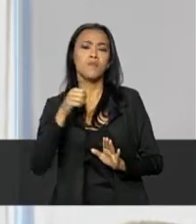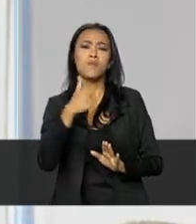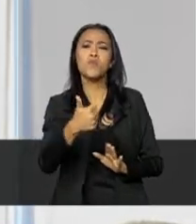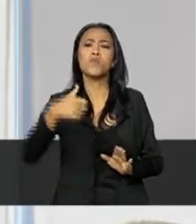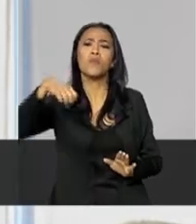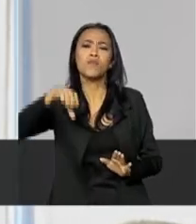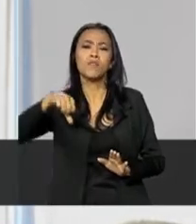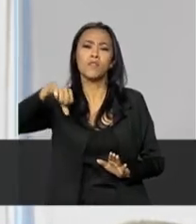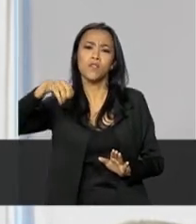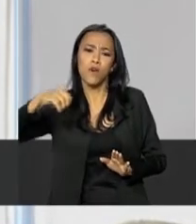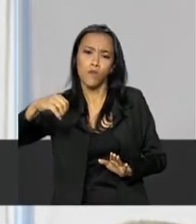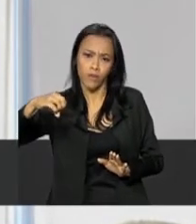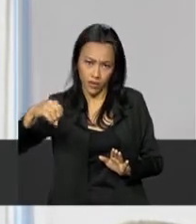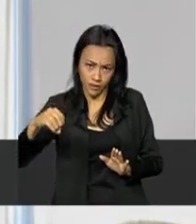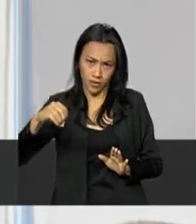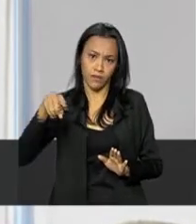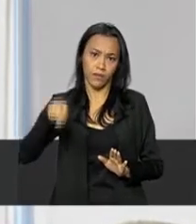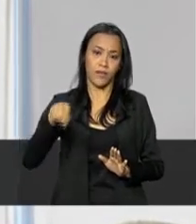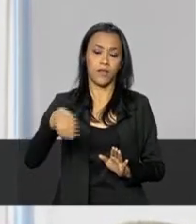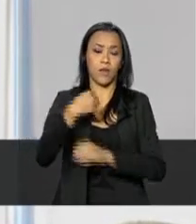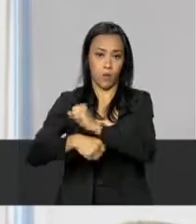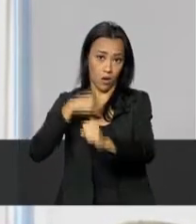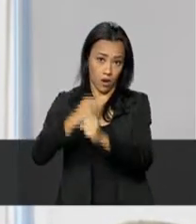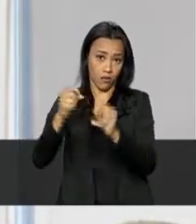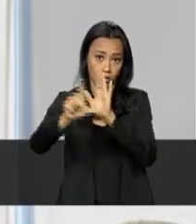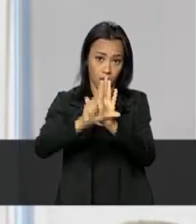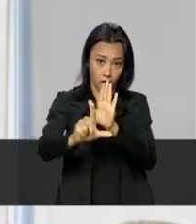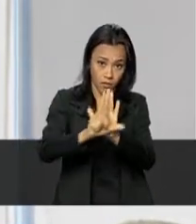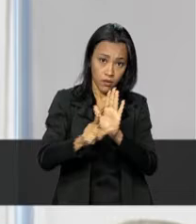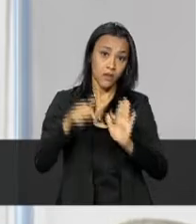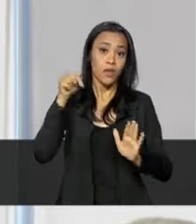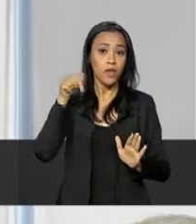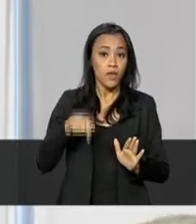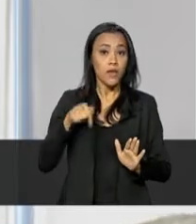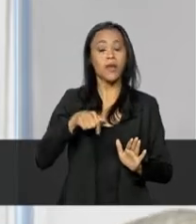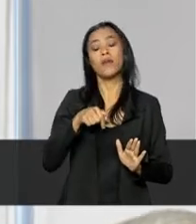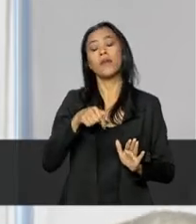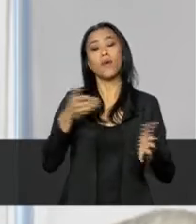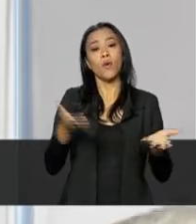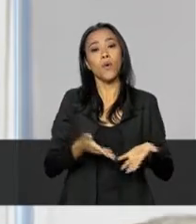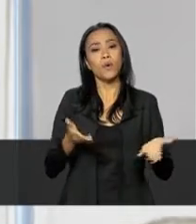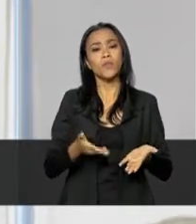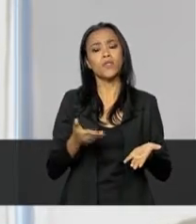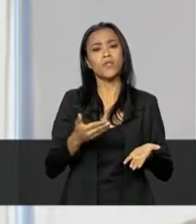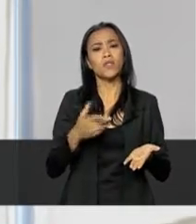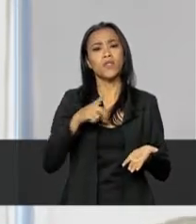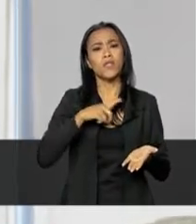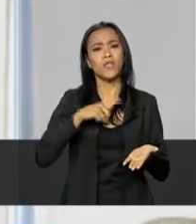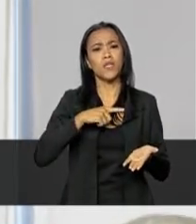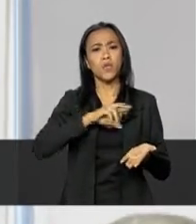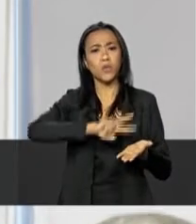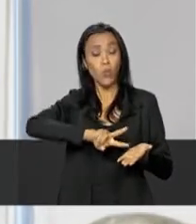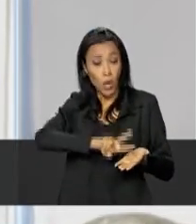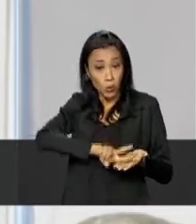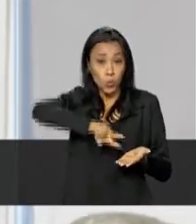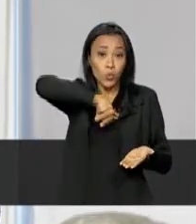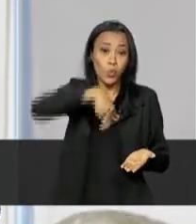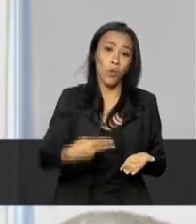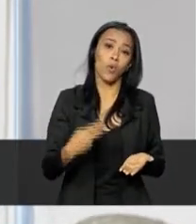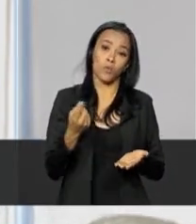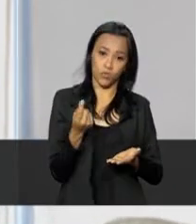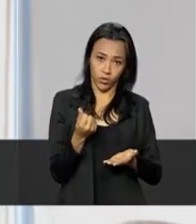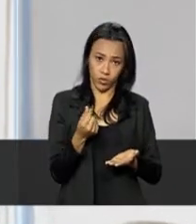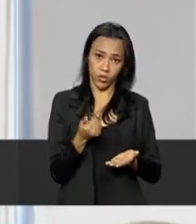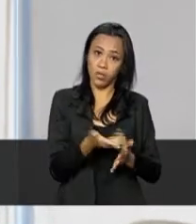isso representa comparativamente ao que o ibram tem hoje mais do que o dobro dos recursos que